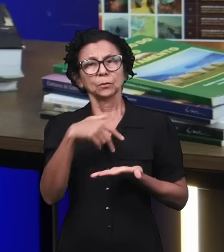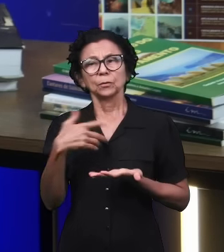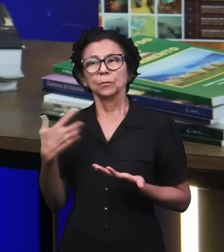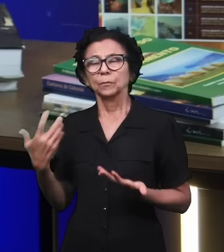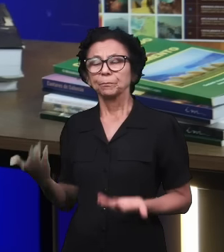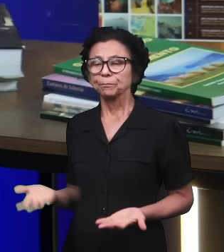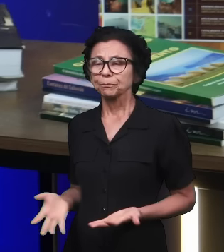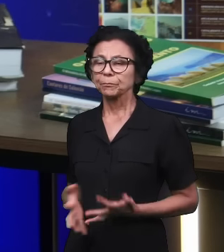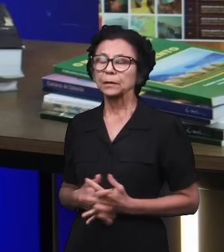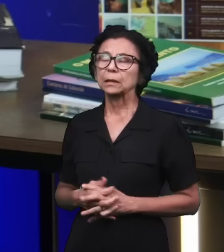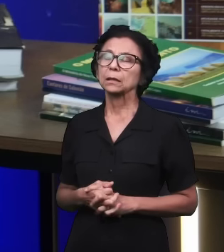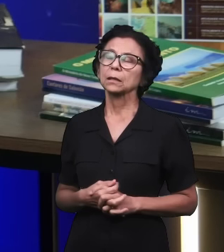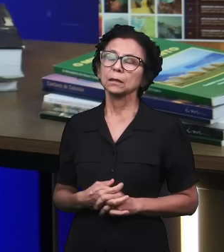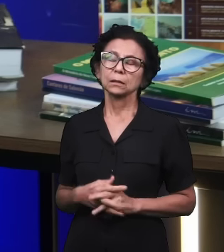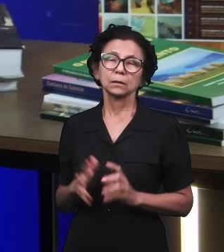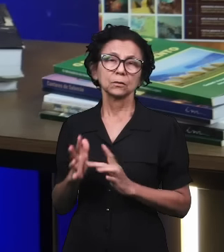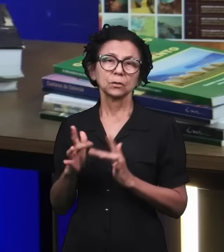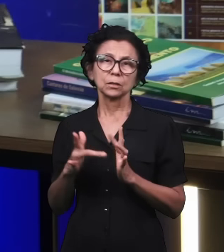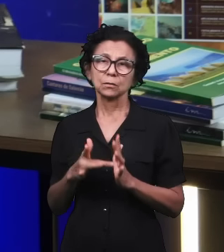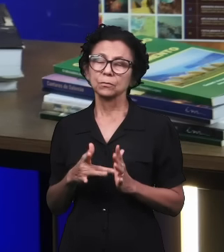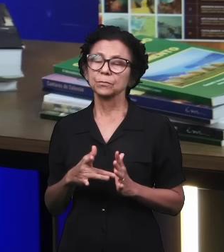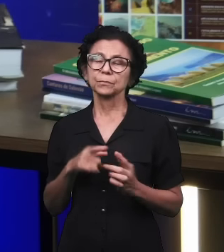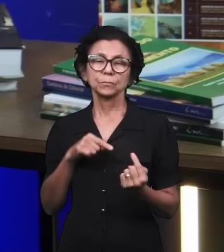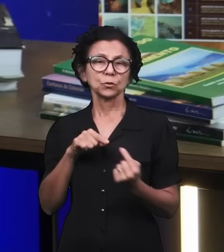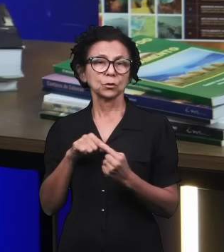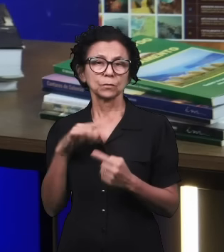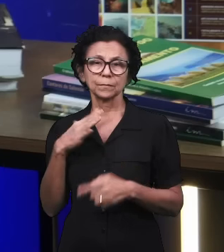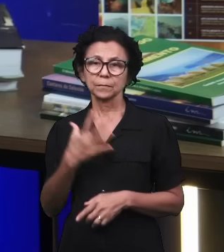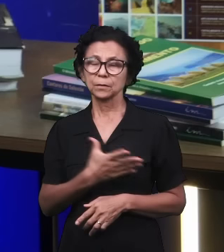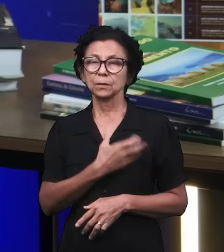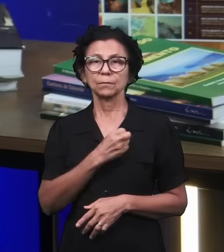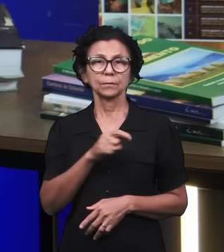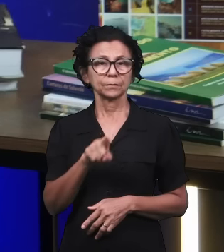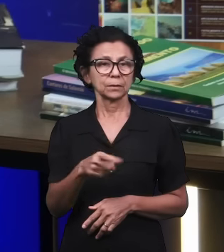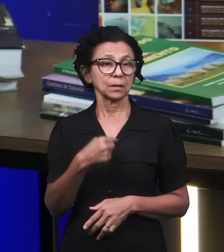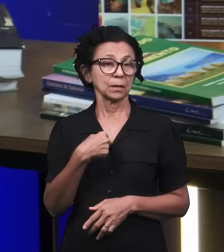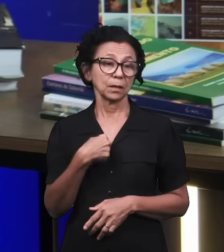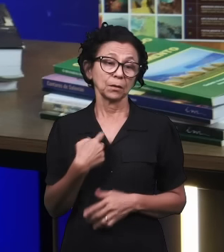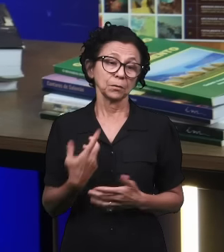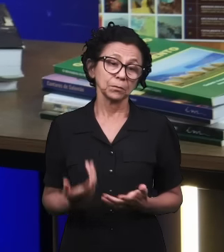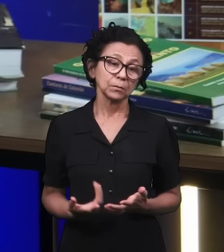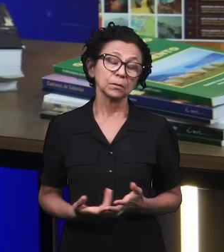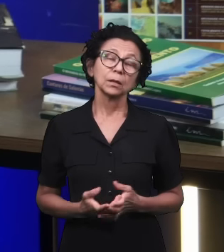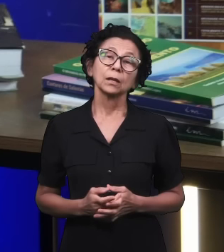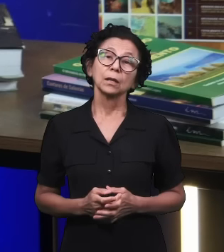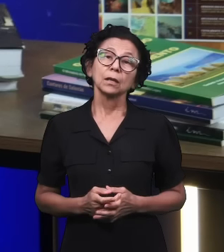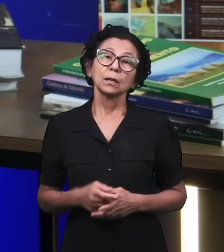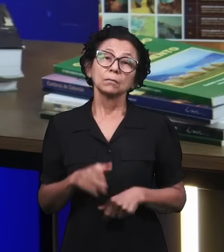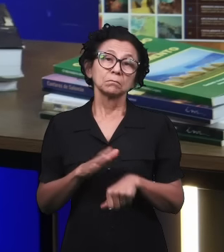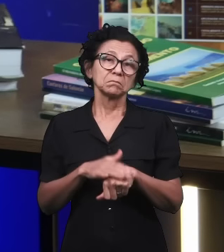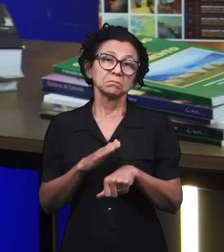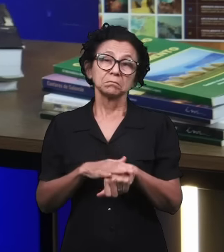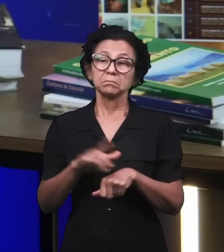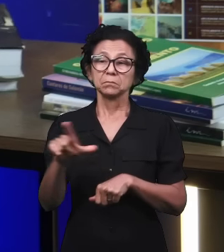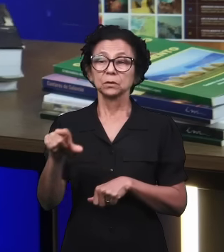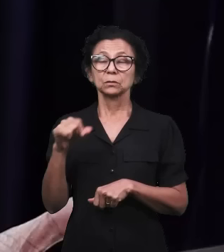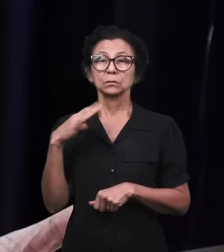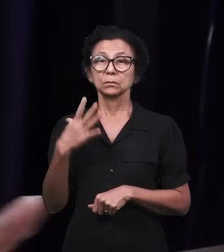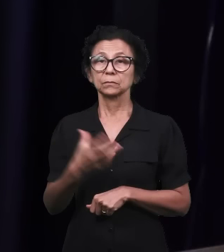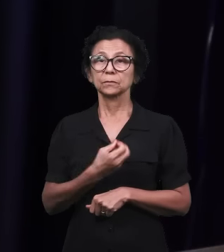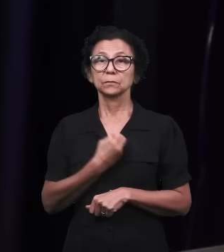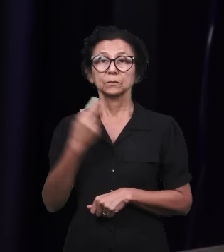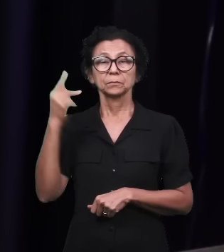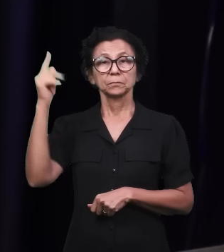alcançar as nossas vidas. E cabe a nós fazer essa escolha, né, de salvação, de vida em abundância, né? Sim. Você